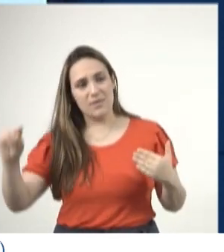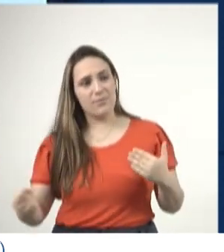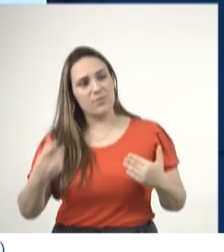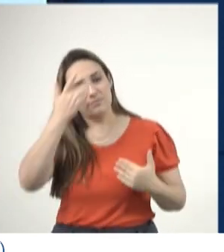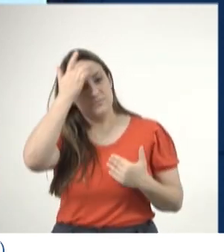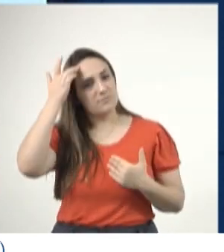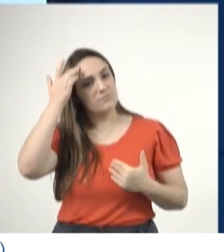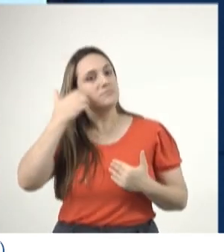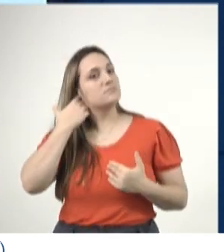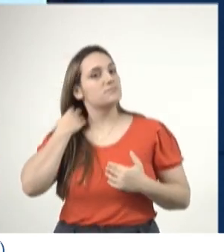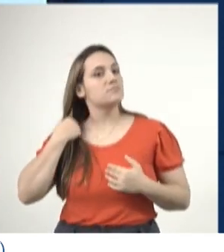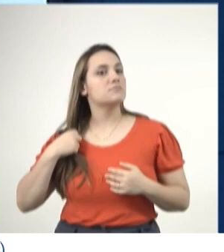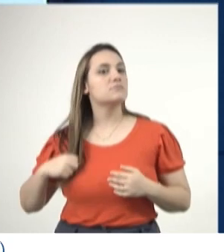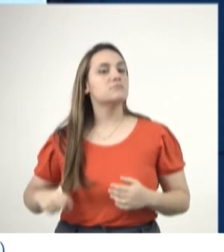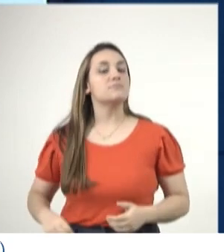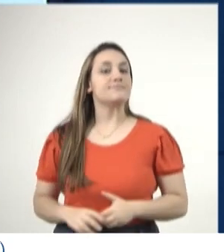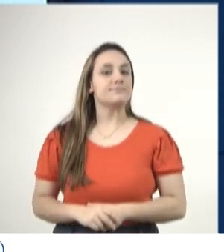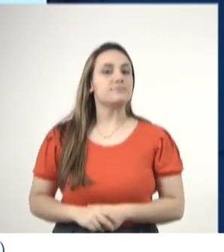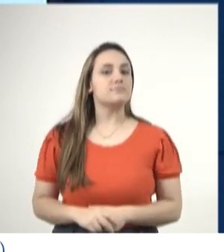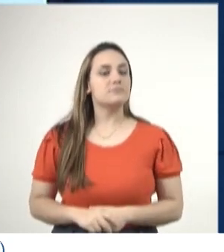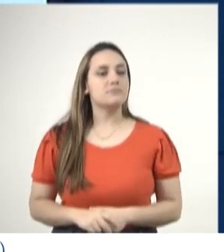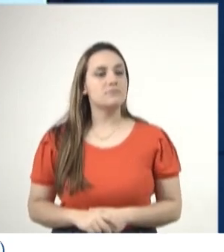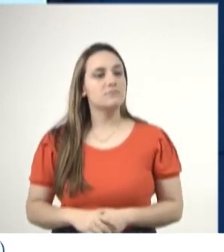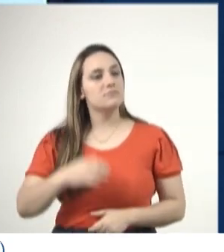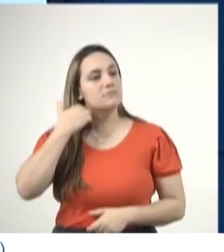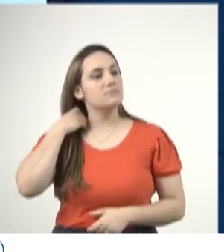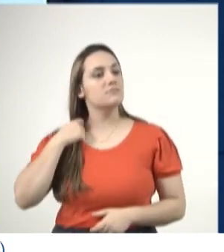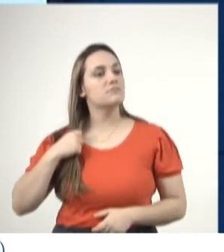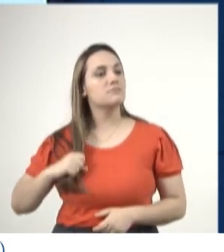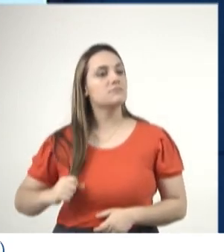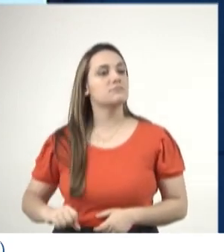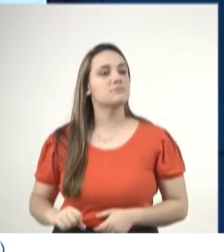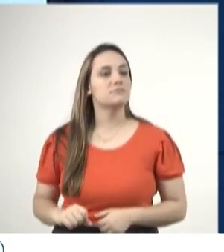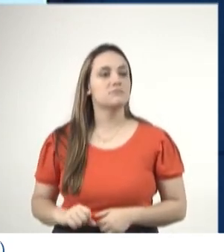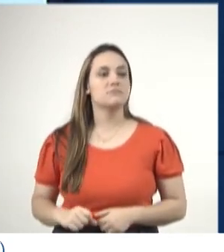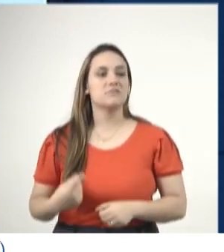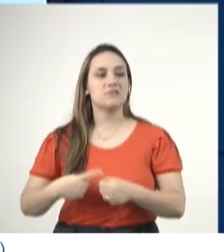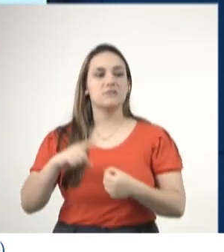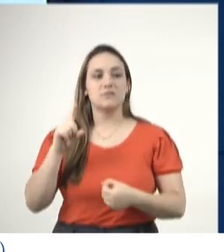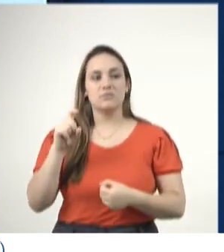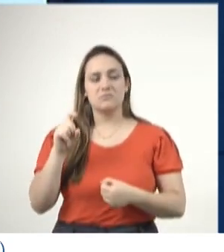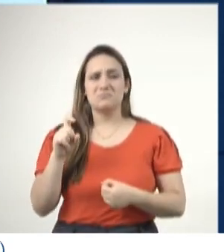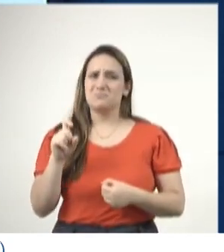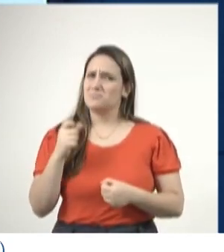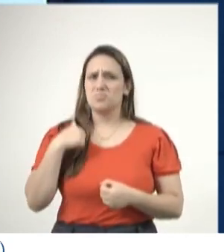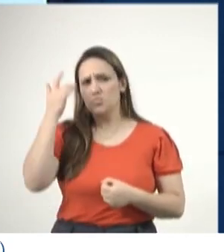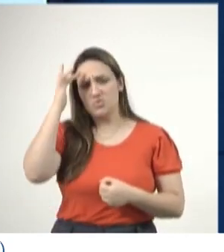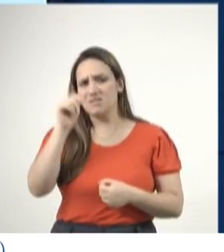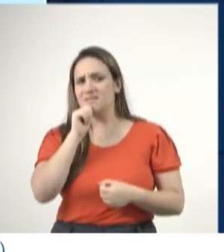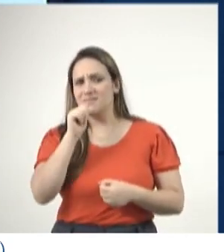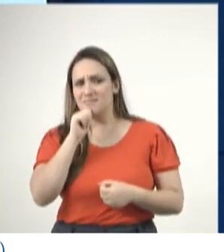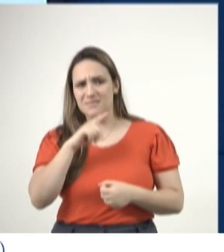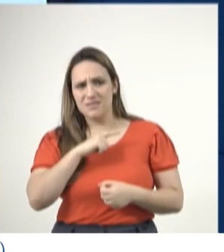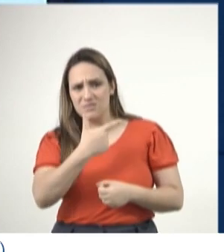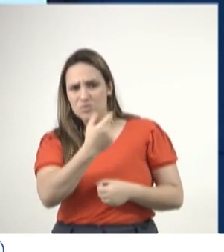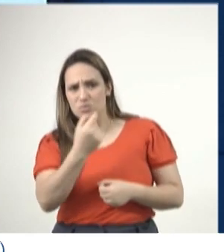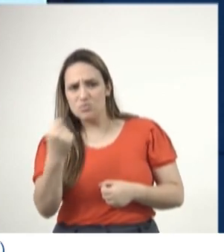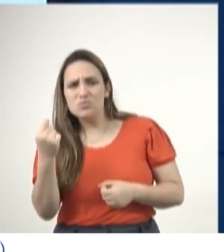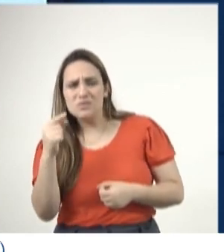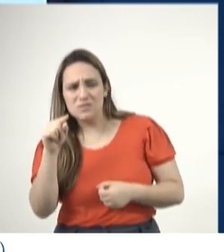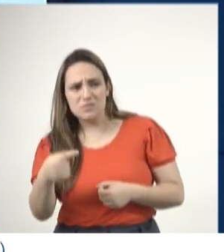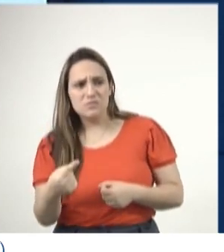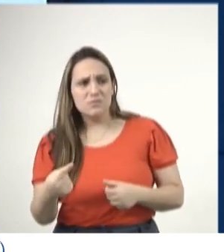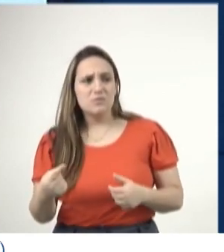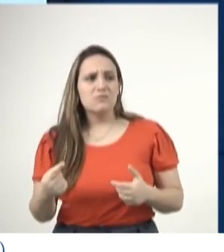mil habitantes. Eu morei em Dourados já. Dourados, na época, não sei se ainda é assim, 200 mil habitantes. Vamos trabalhar